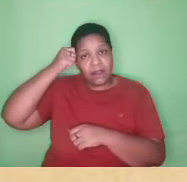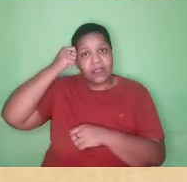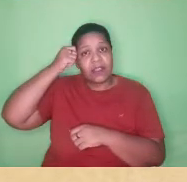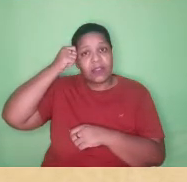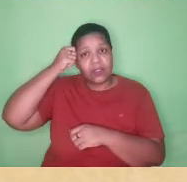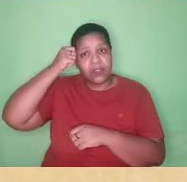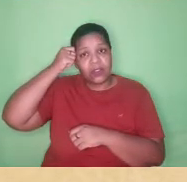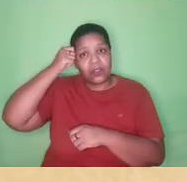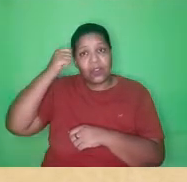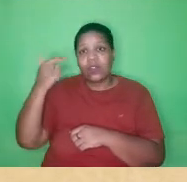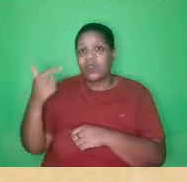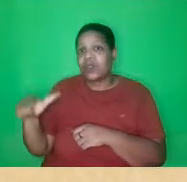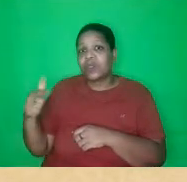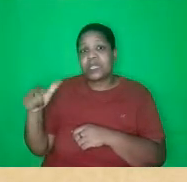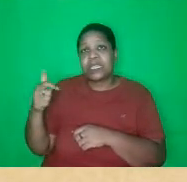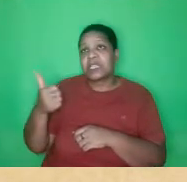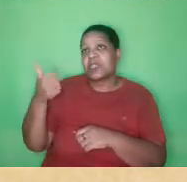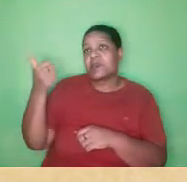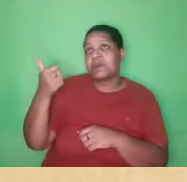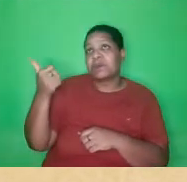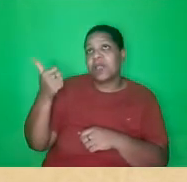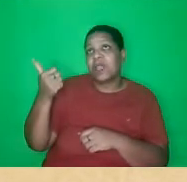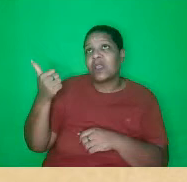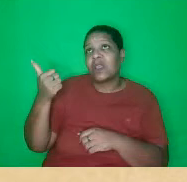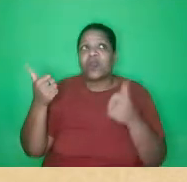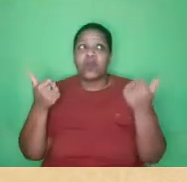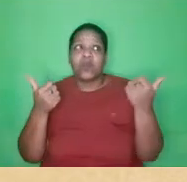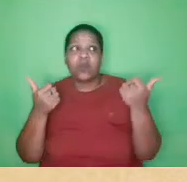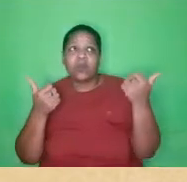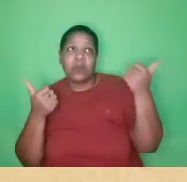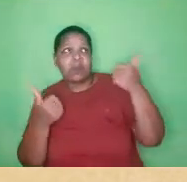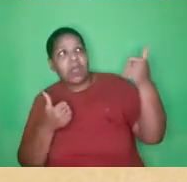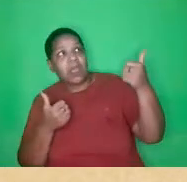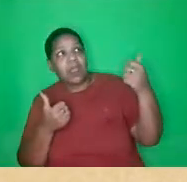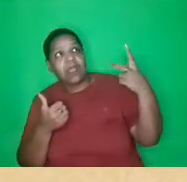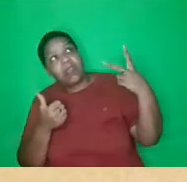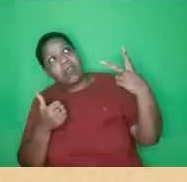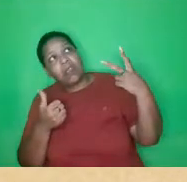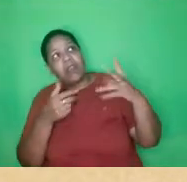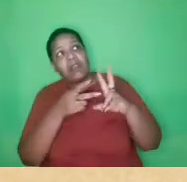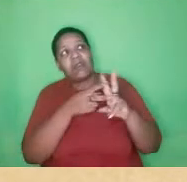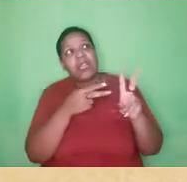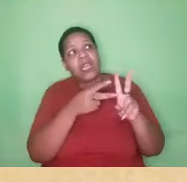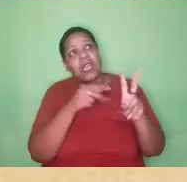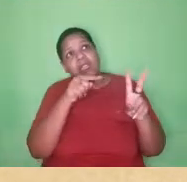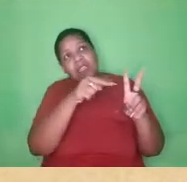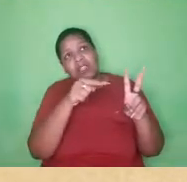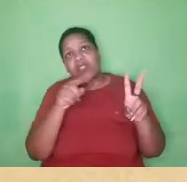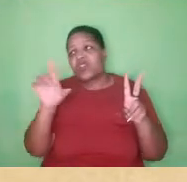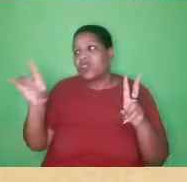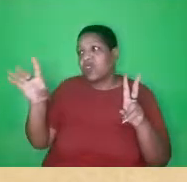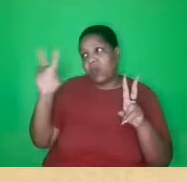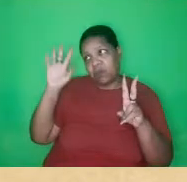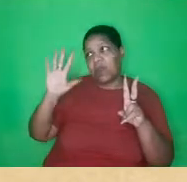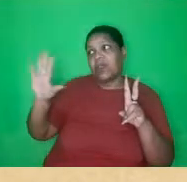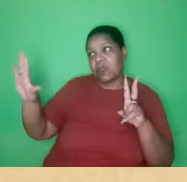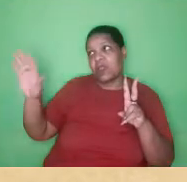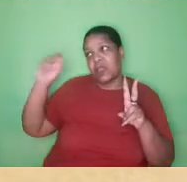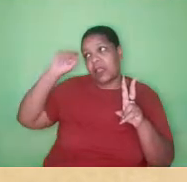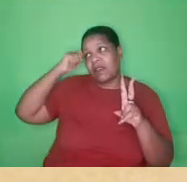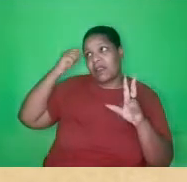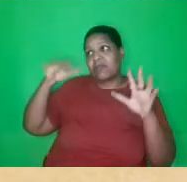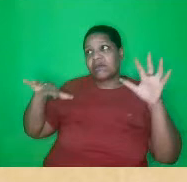nem a imagem que primeiro é o índio, depois é o africano, ou algumas imagens que alguns lugares são apenas os índios e outros lugares são o quê? São os